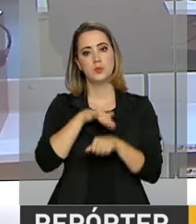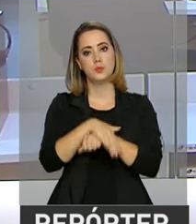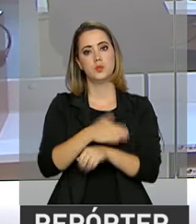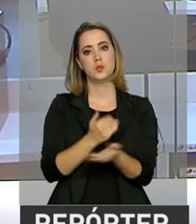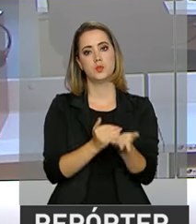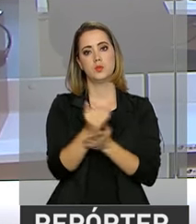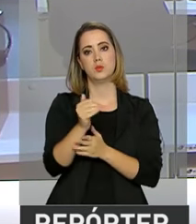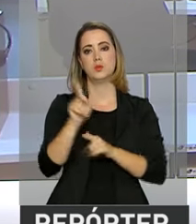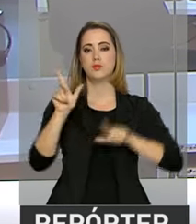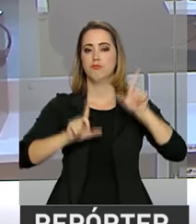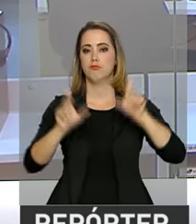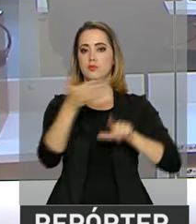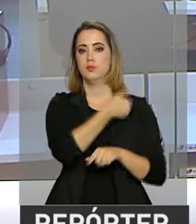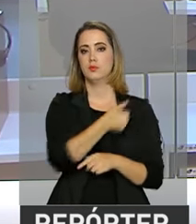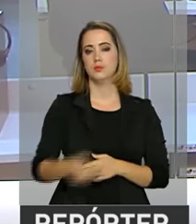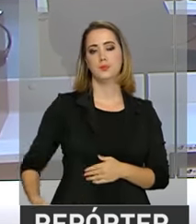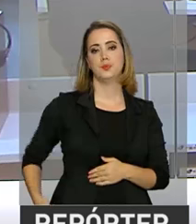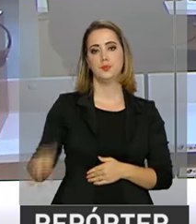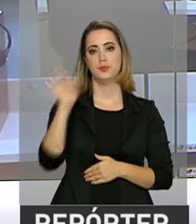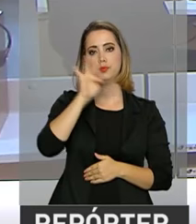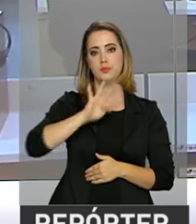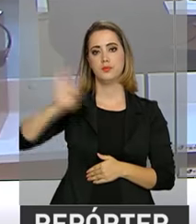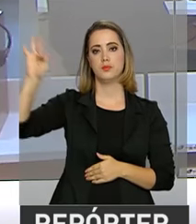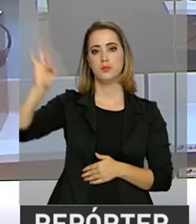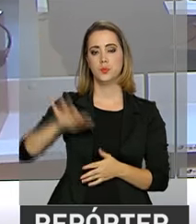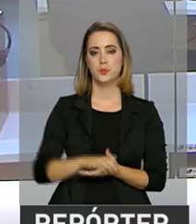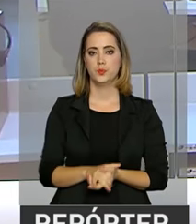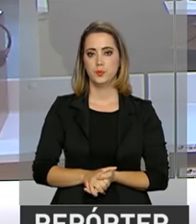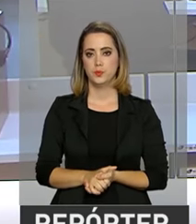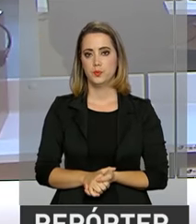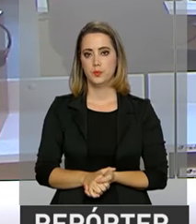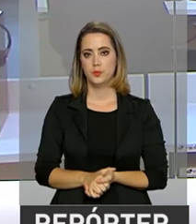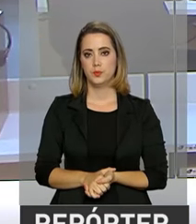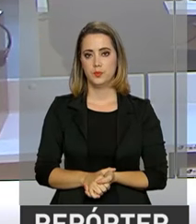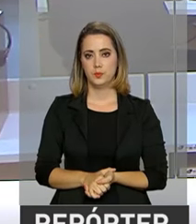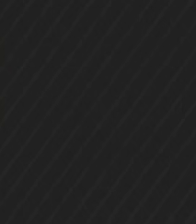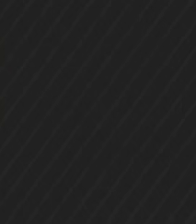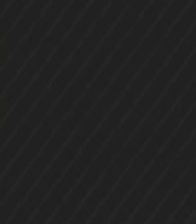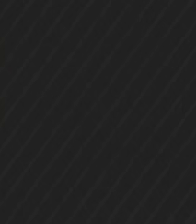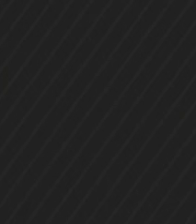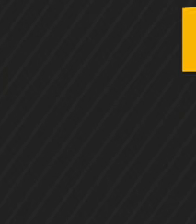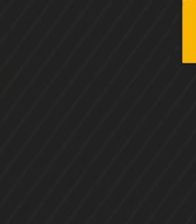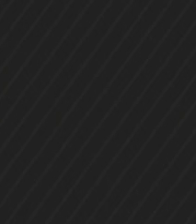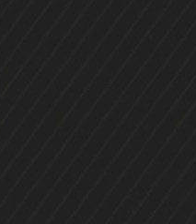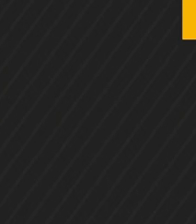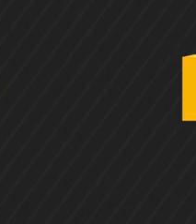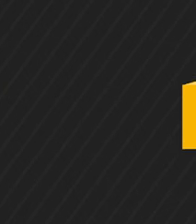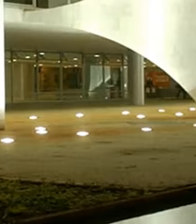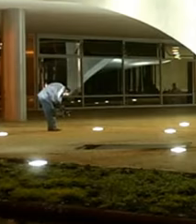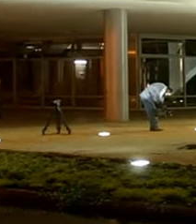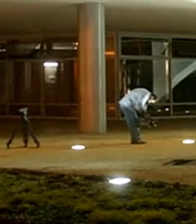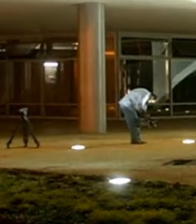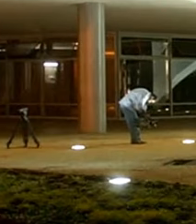para você. Continue com a gente aqui na NBR, a TV do Governo Federal.